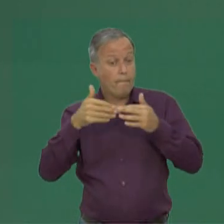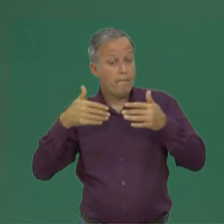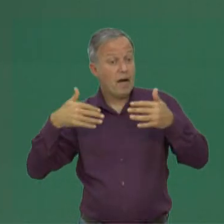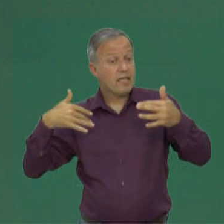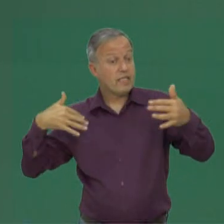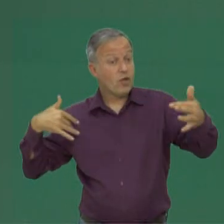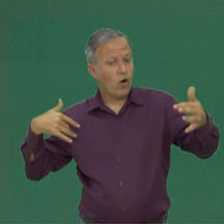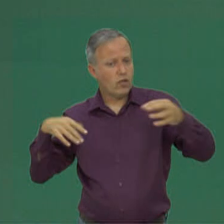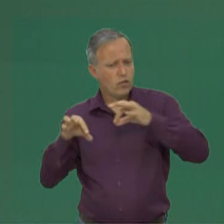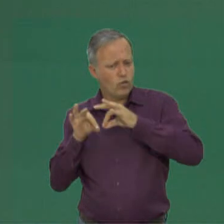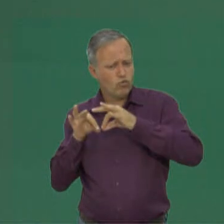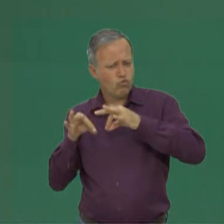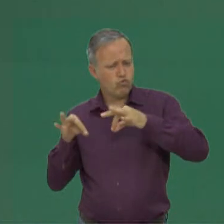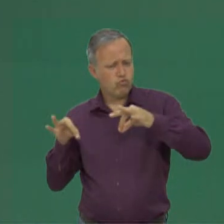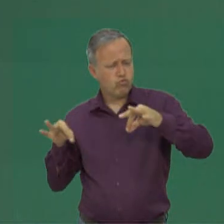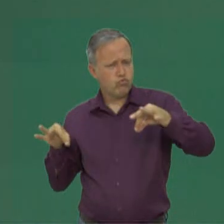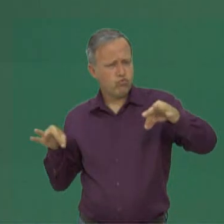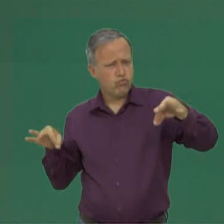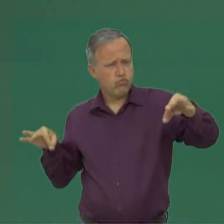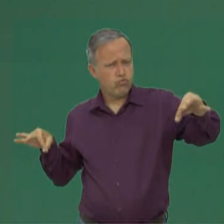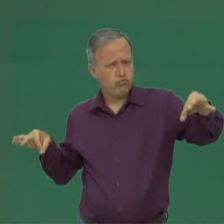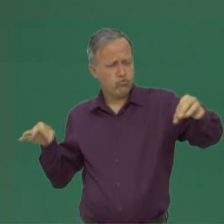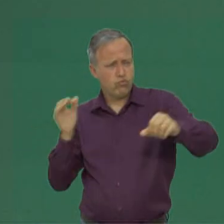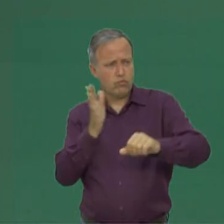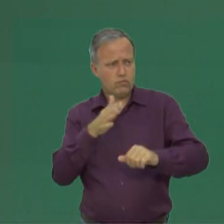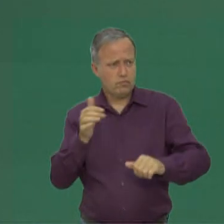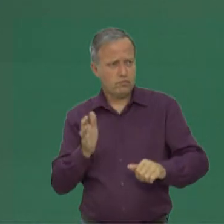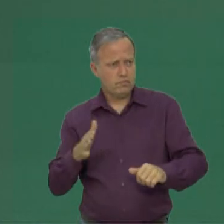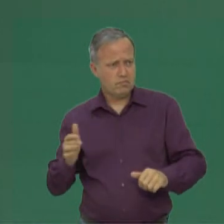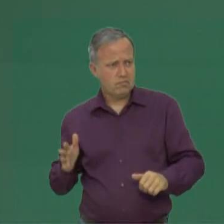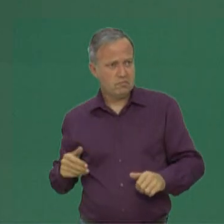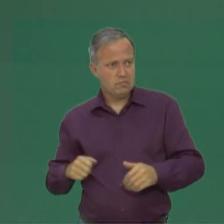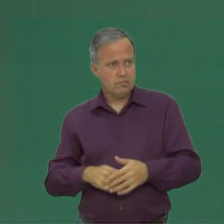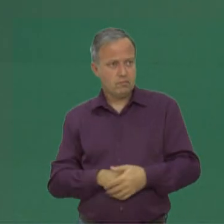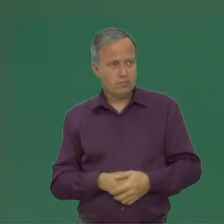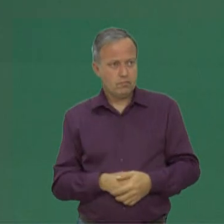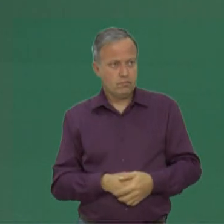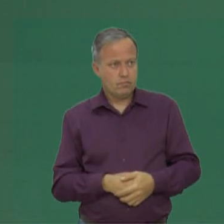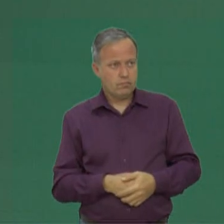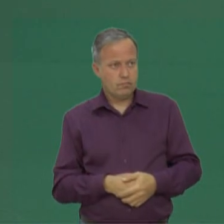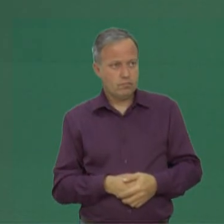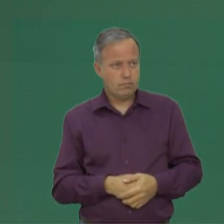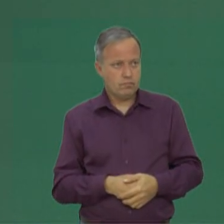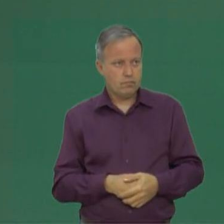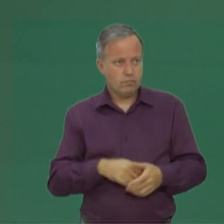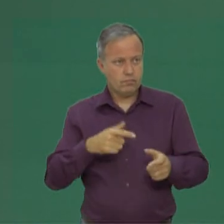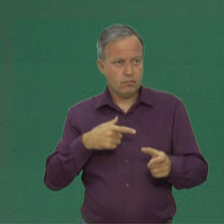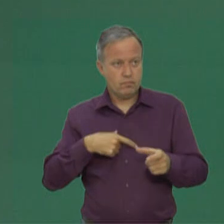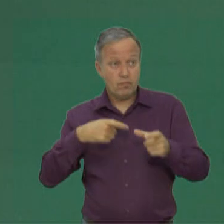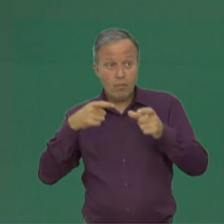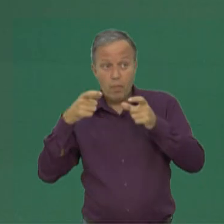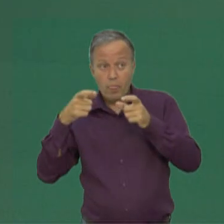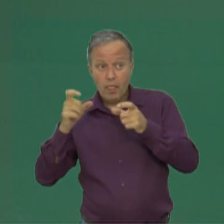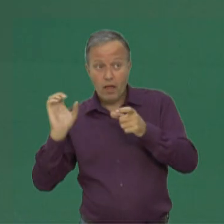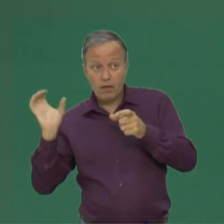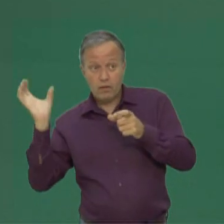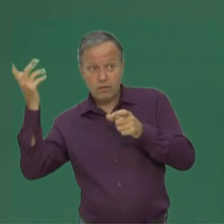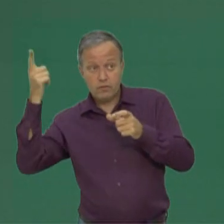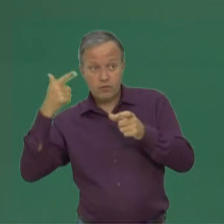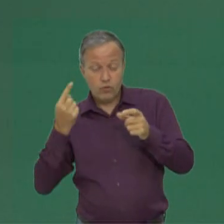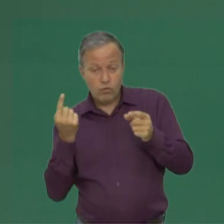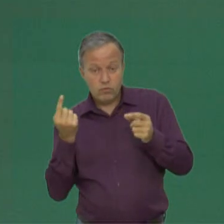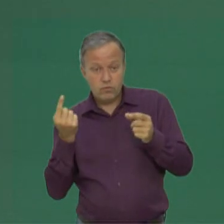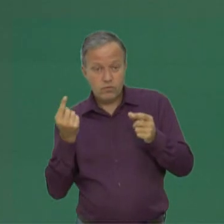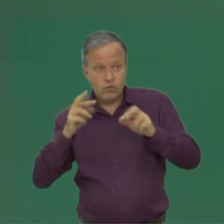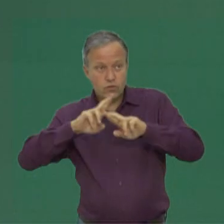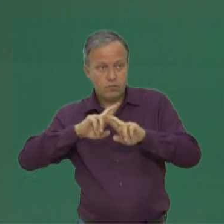de extensão de águas, né? Entre las acciones, un